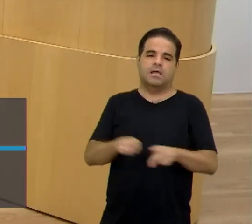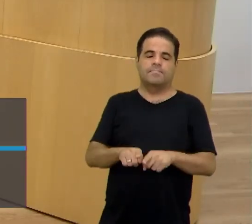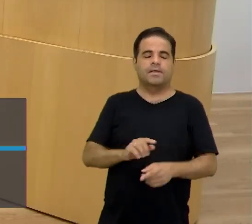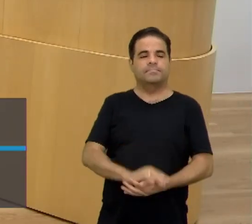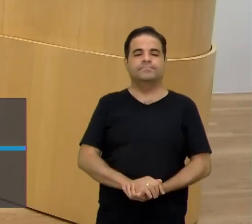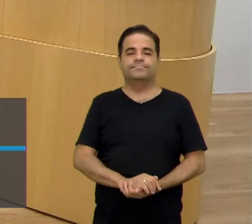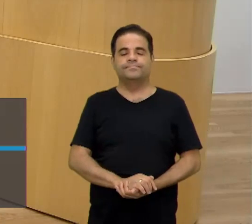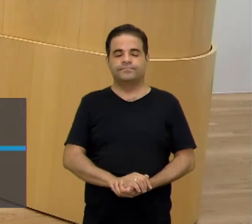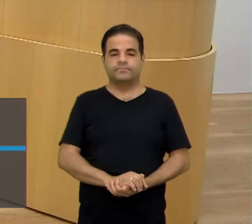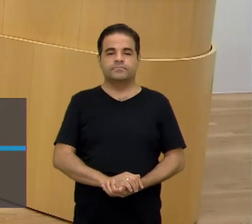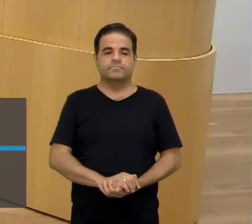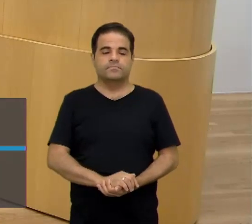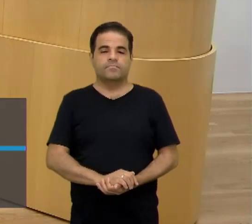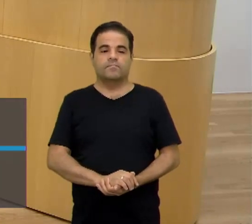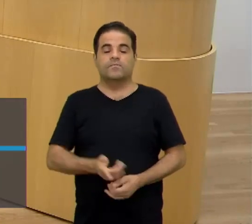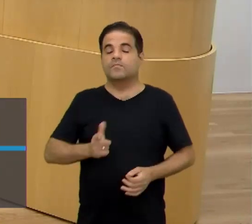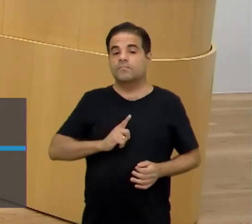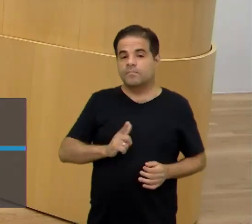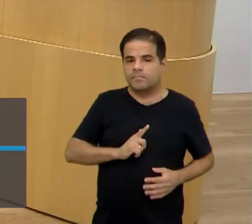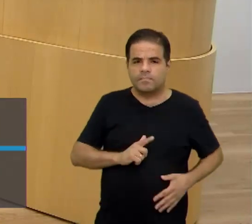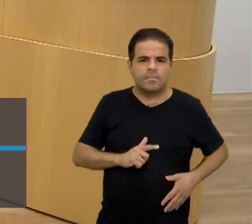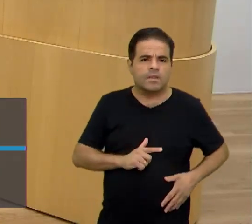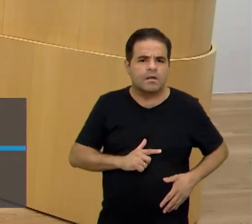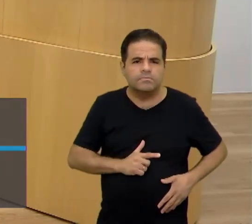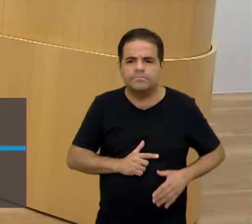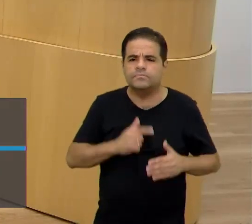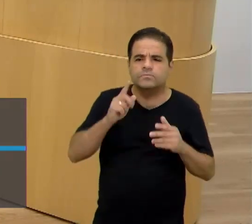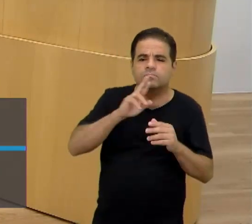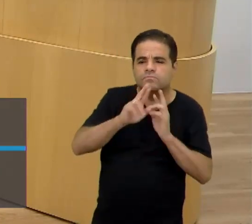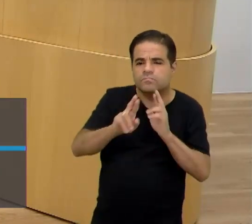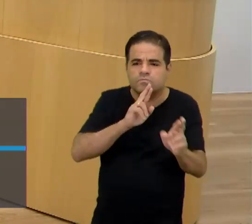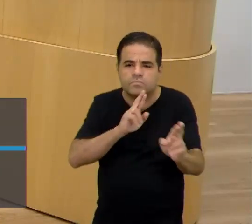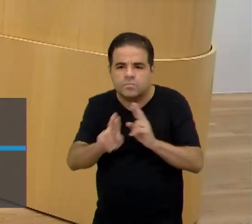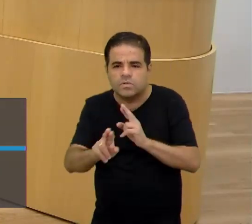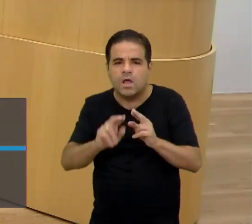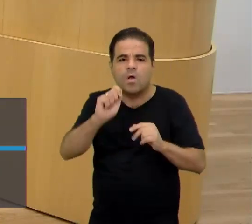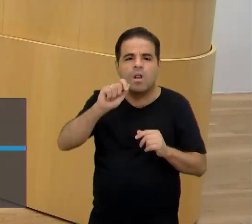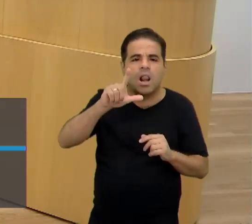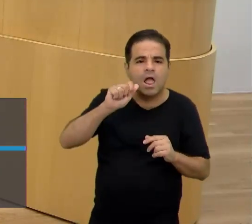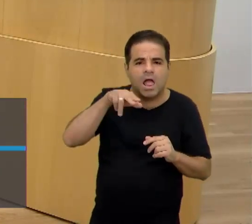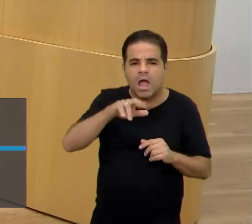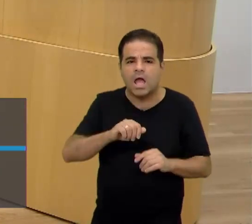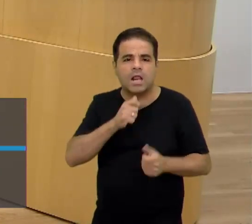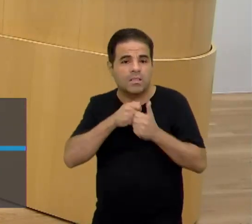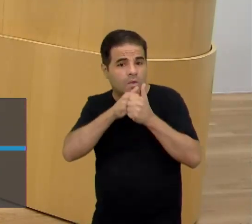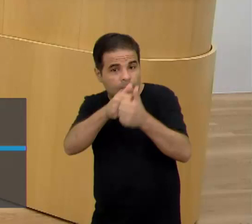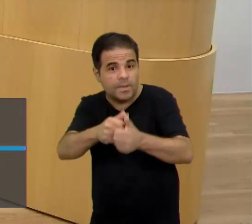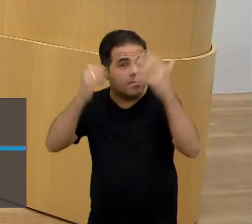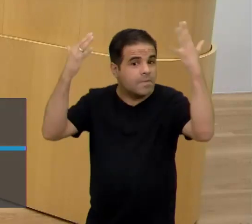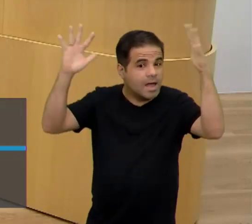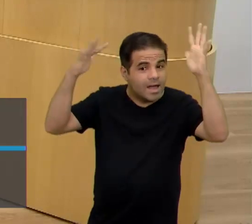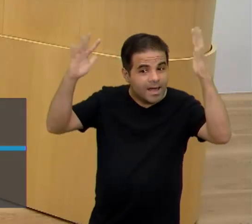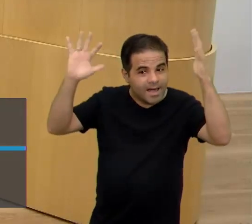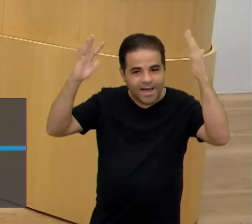Show de bola, ótimo. Show de bola. Tem aplausos aí pro pessoal que respondeu, pro Moisés, pra Lana, aqui que está acompanhando a gente.